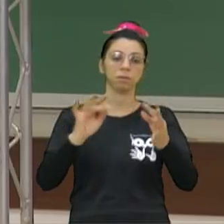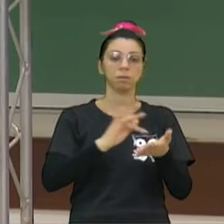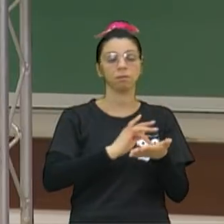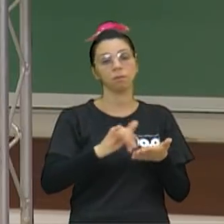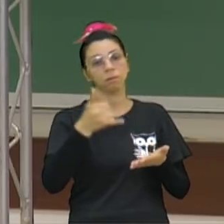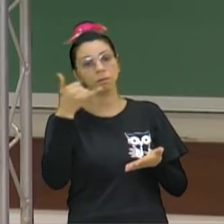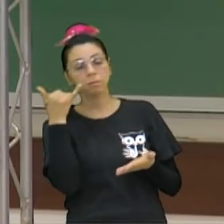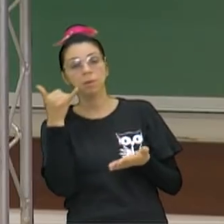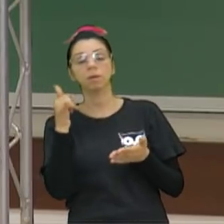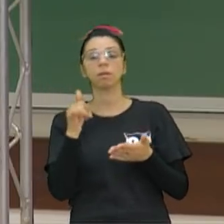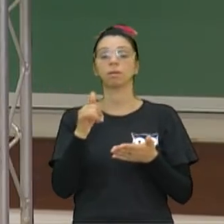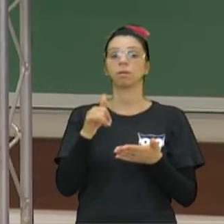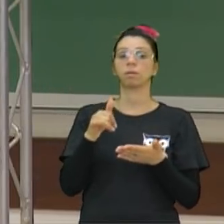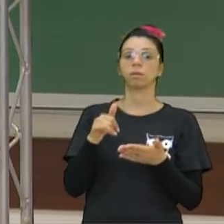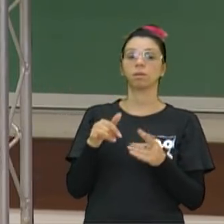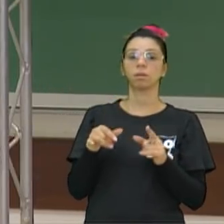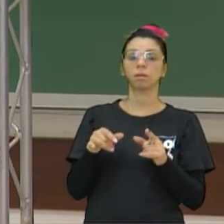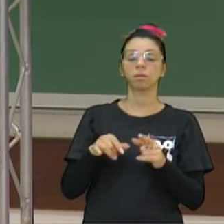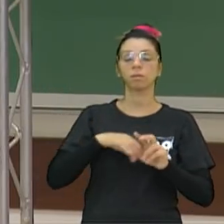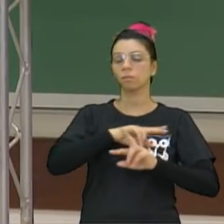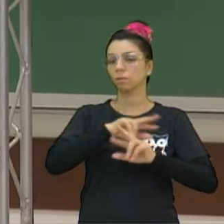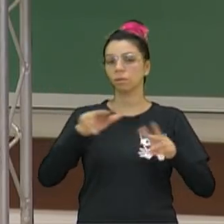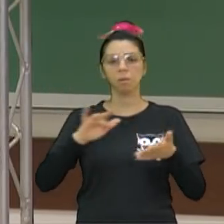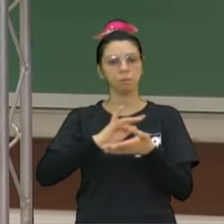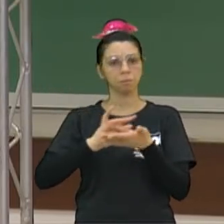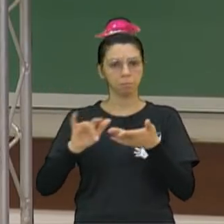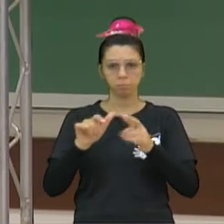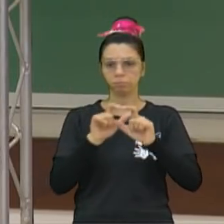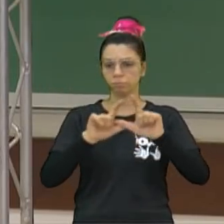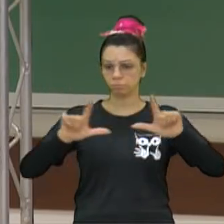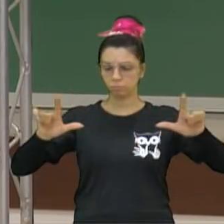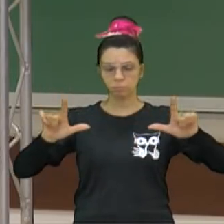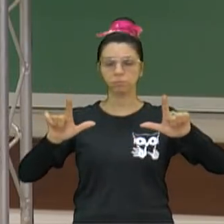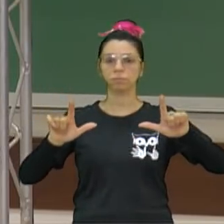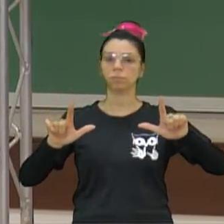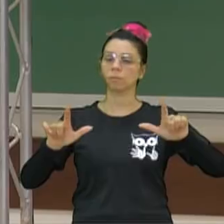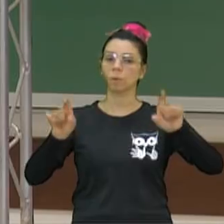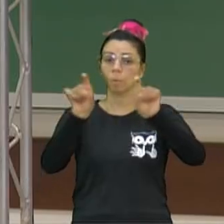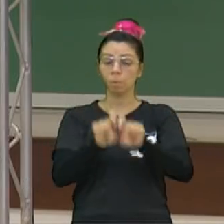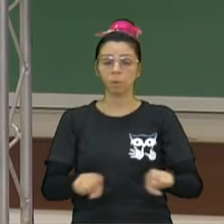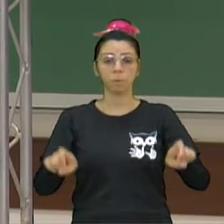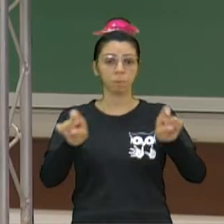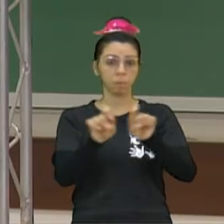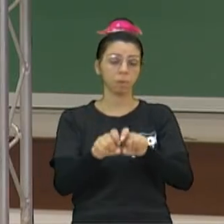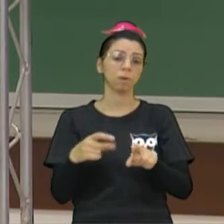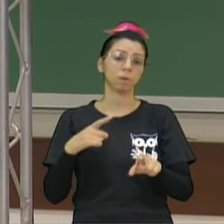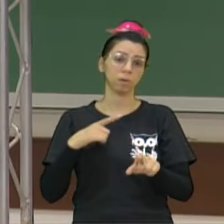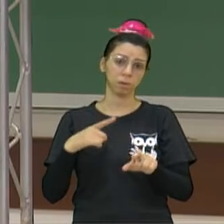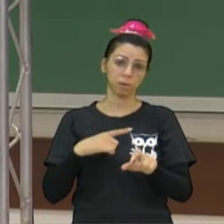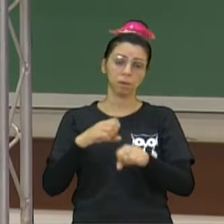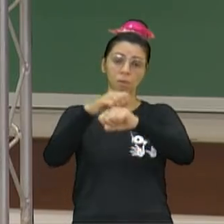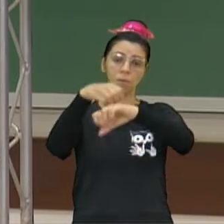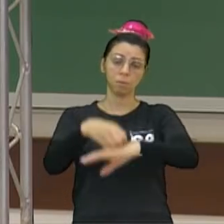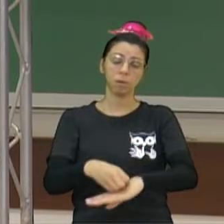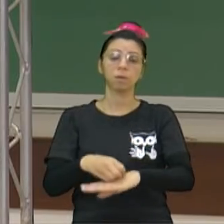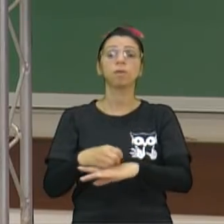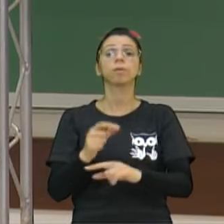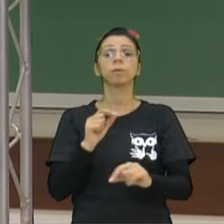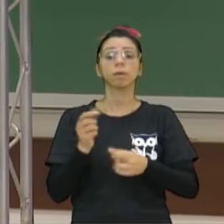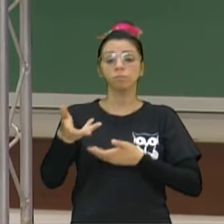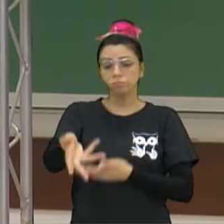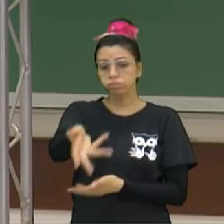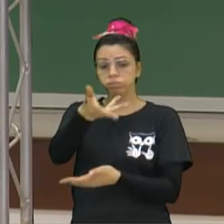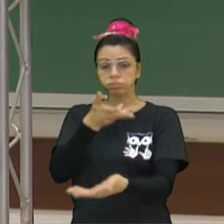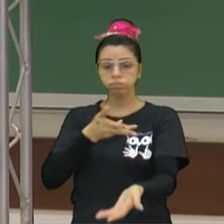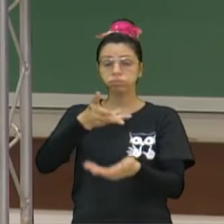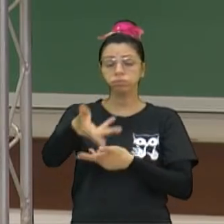iPhone, iPads, celulares, que tem aquela ferramenta, aquelas ferramentas digitais que possibilitam fazer a interação